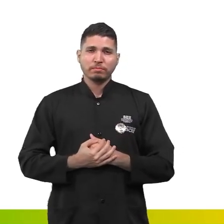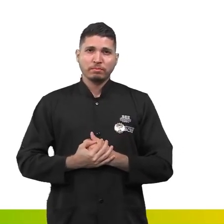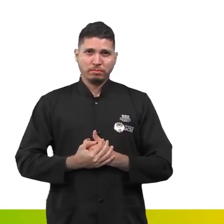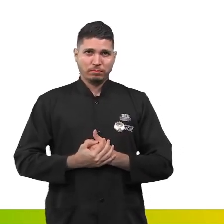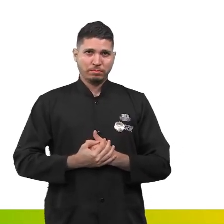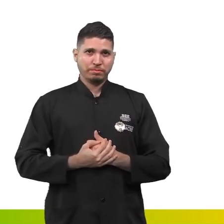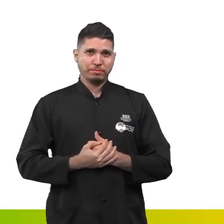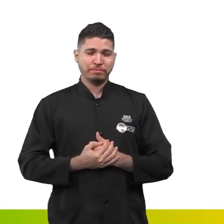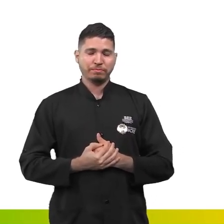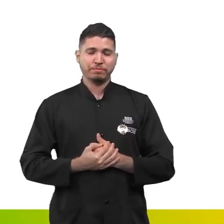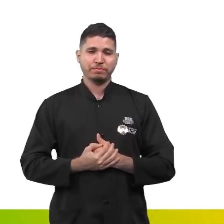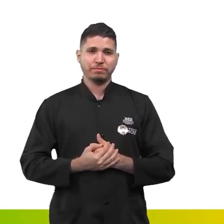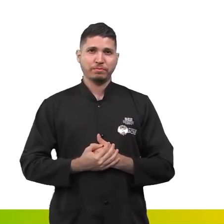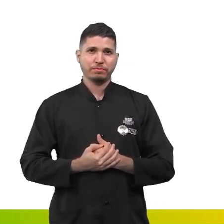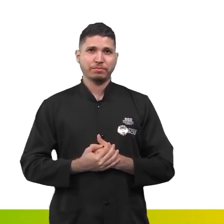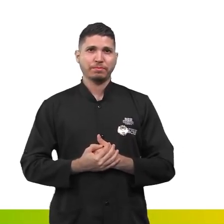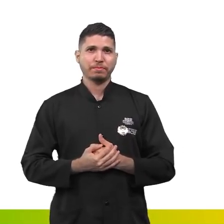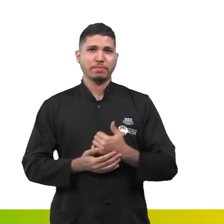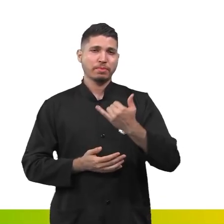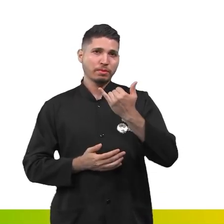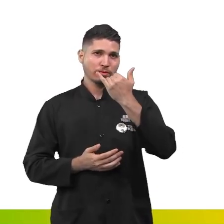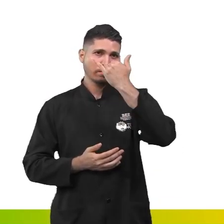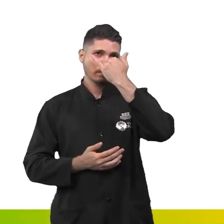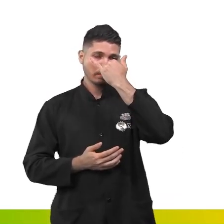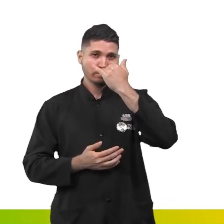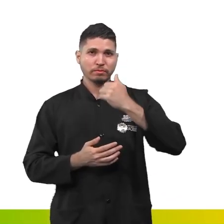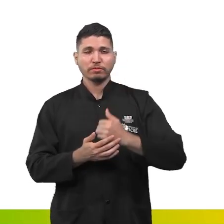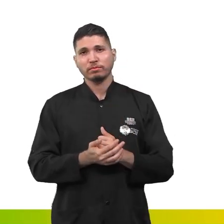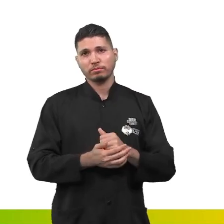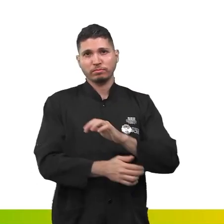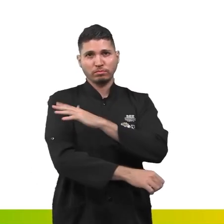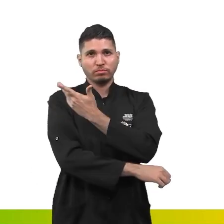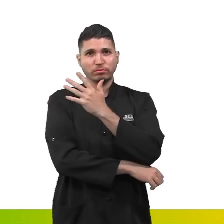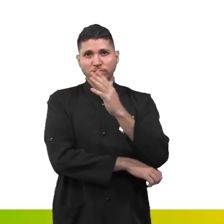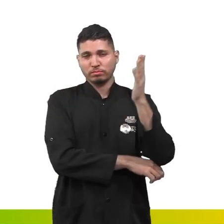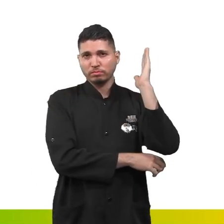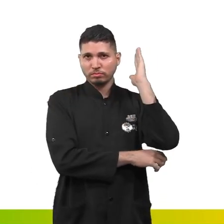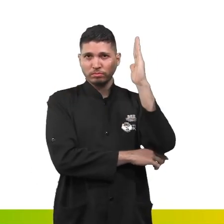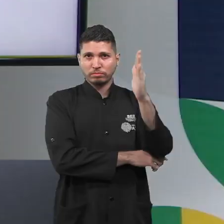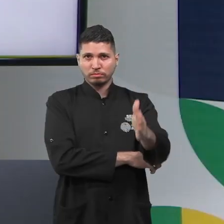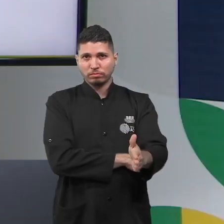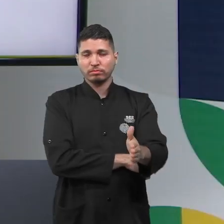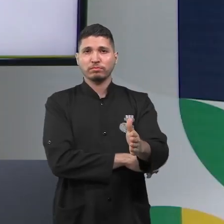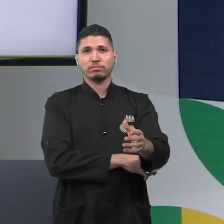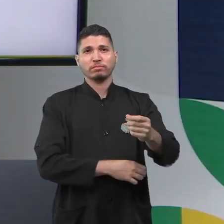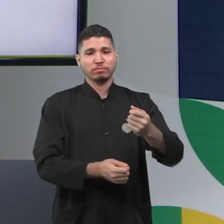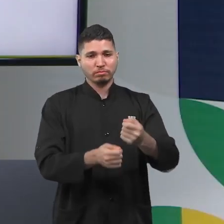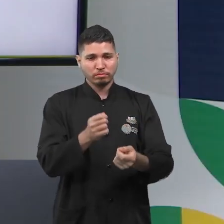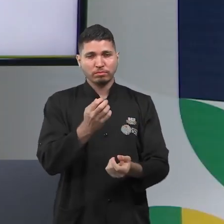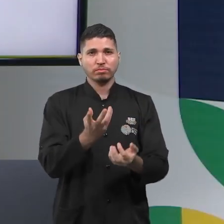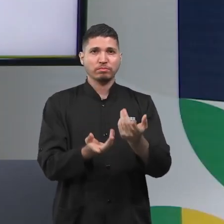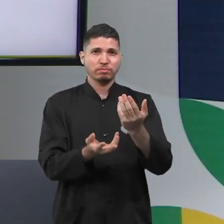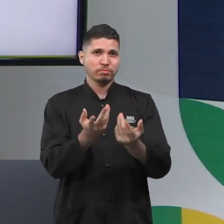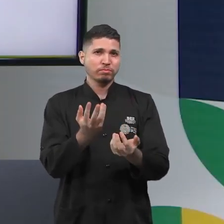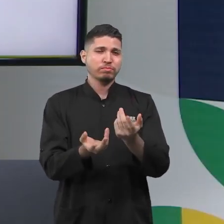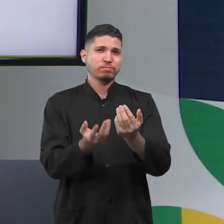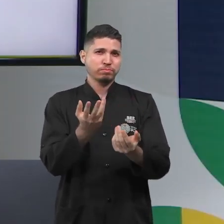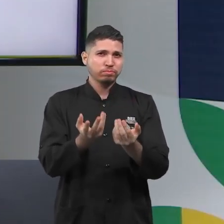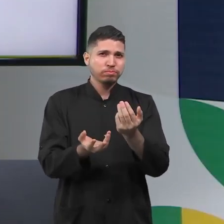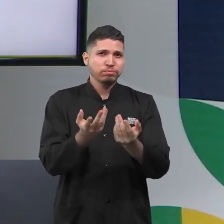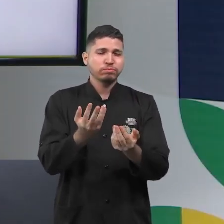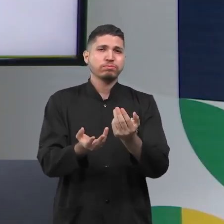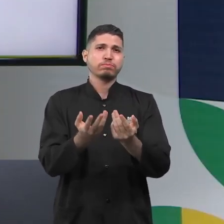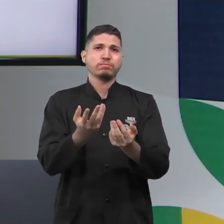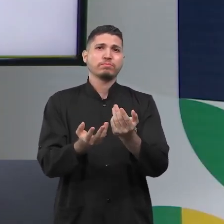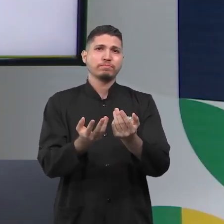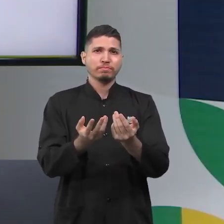Uma tragédia ambiental aí que se repete ano após ano. As queimadas, né, gente? As queimadas acontecem ano após